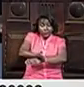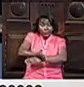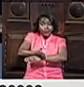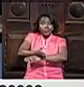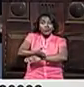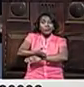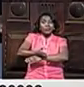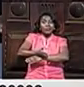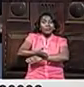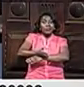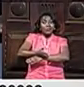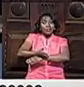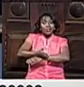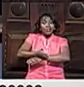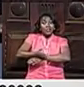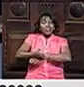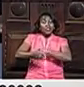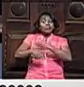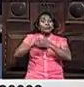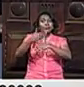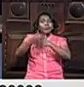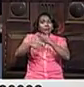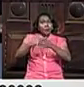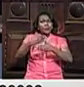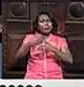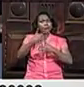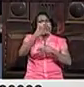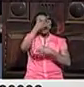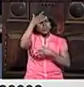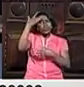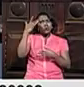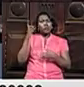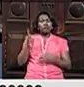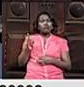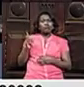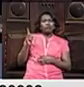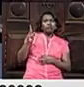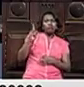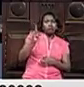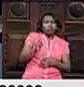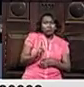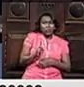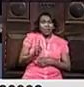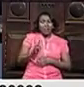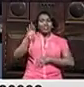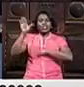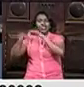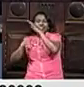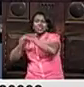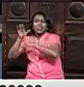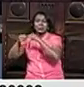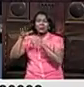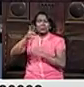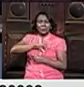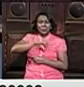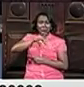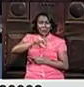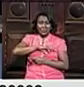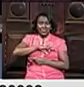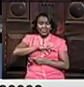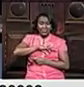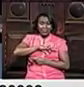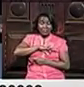momento da ação da reintegração de posse, mobilizam forças policiais